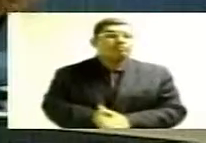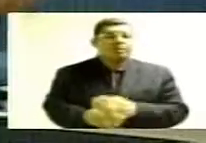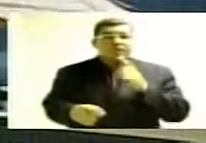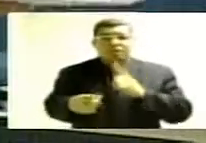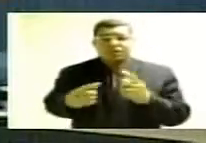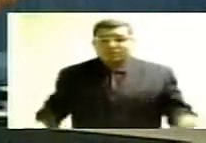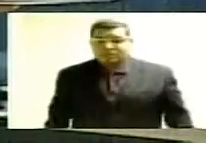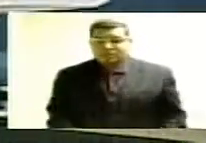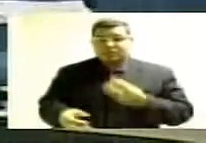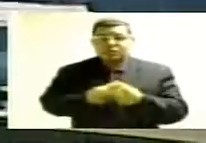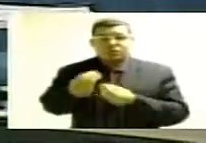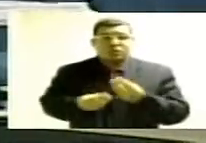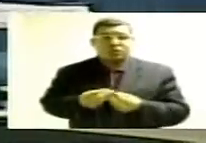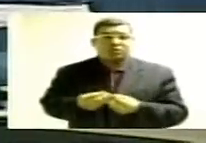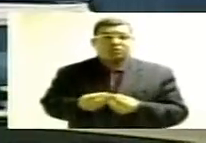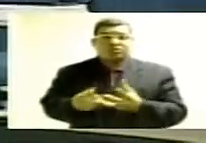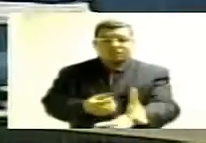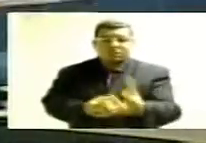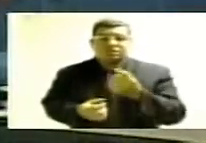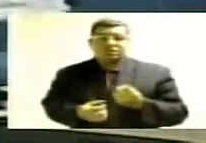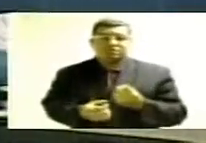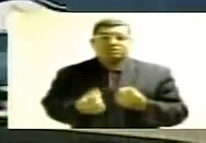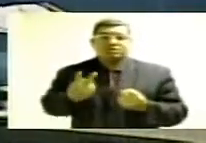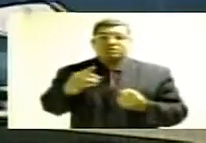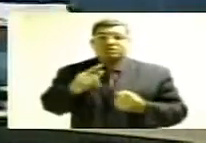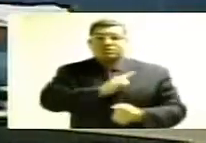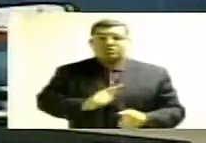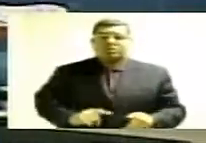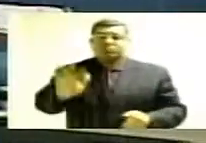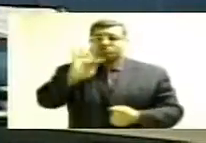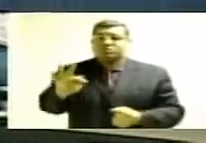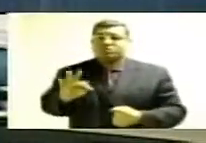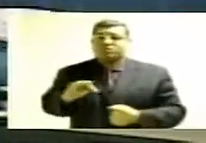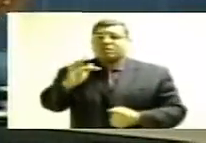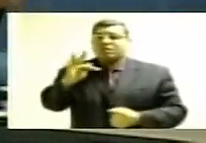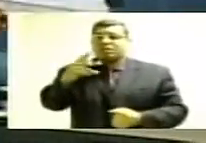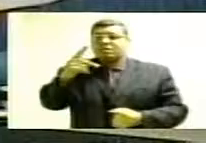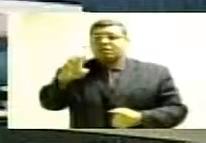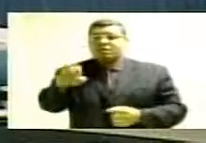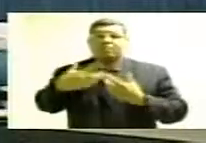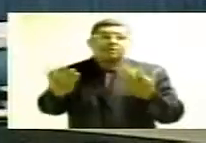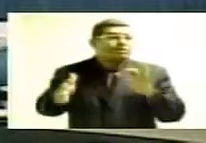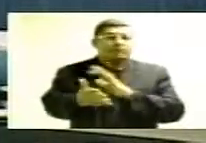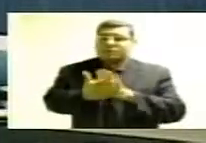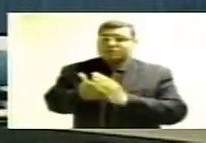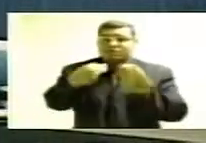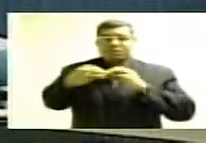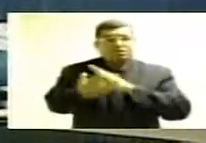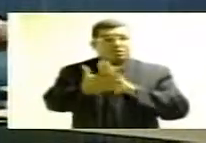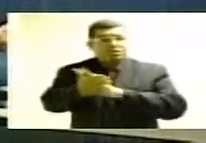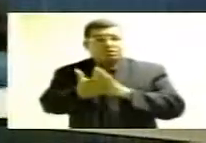Porque gasta como se fosse receber 2 bi do governo federal de FPE, mas efetivamente não